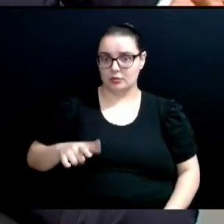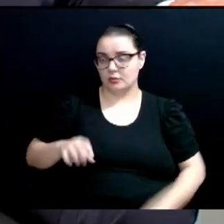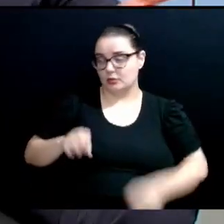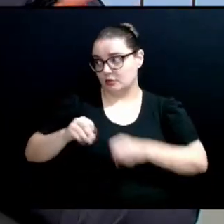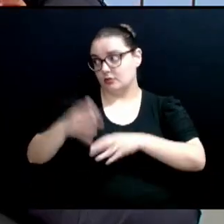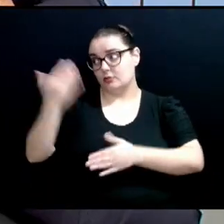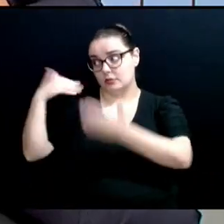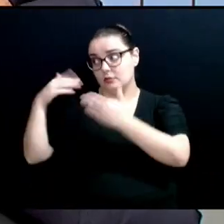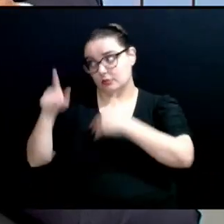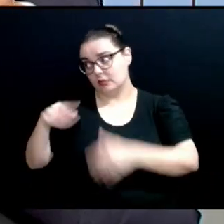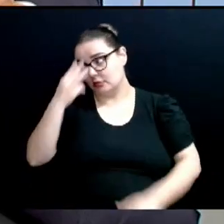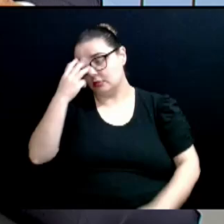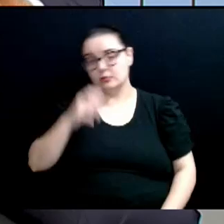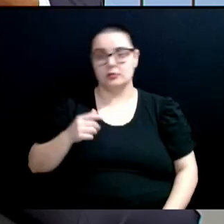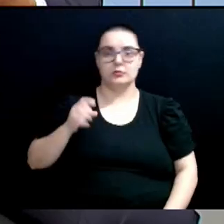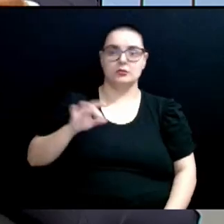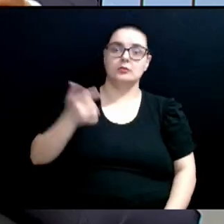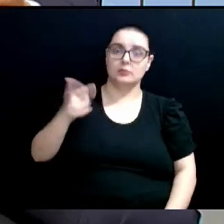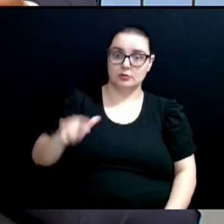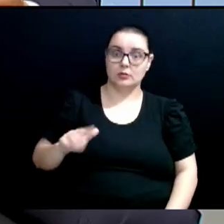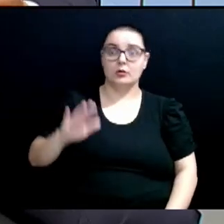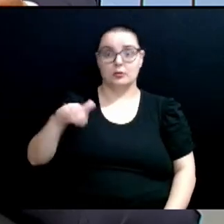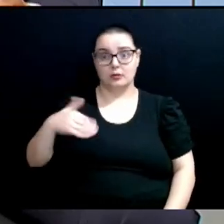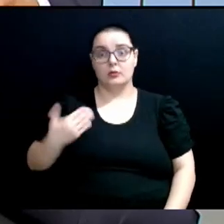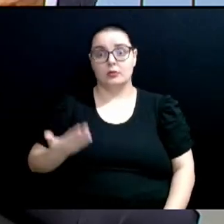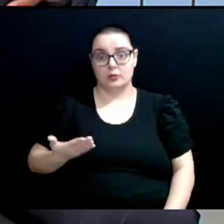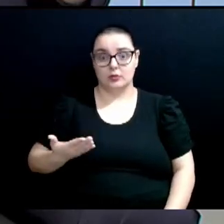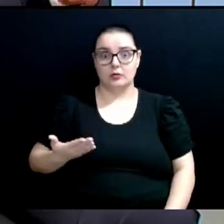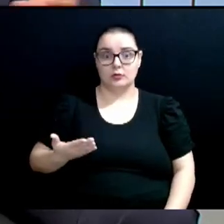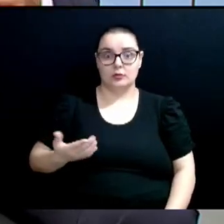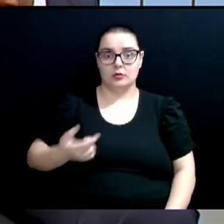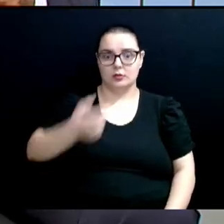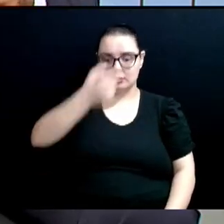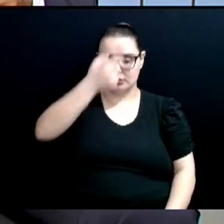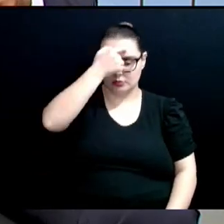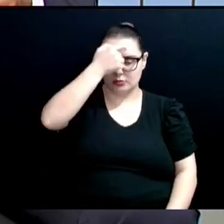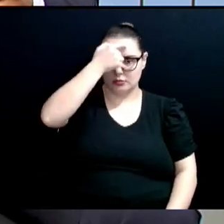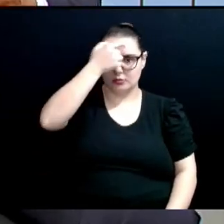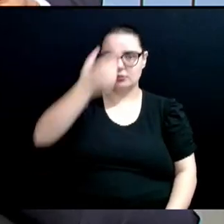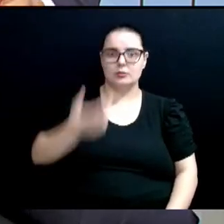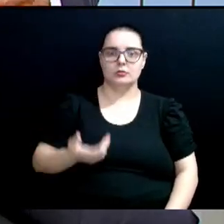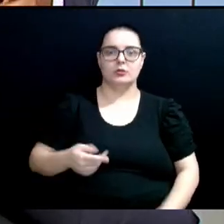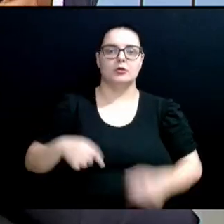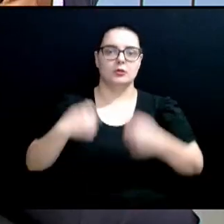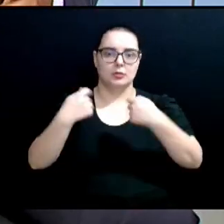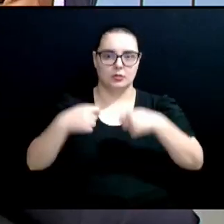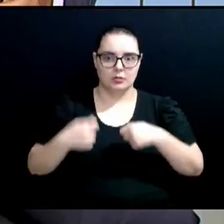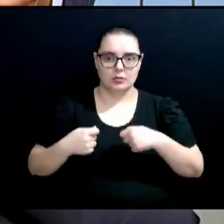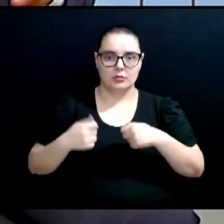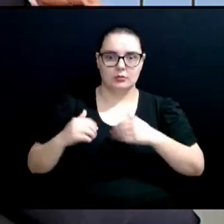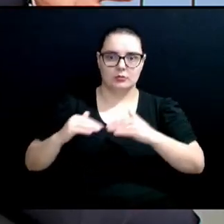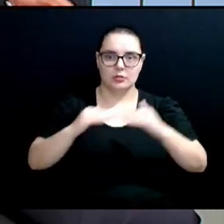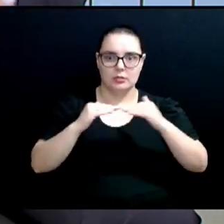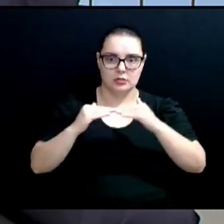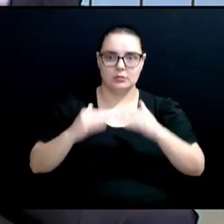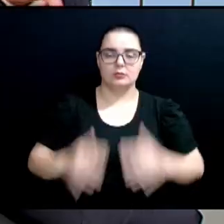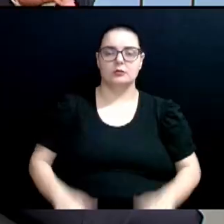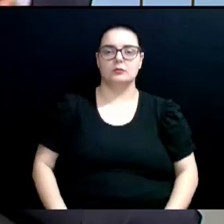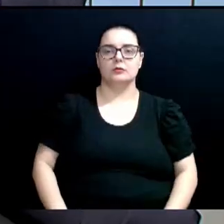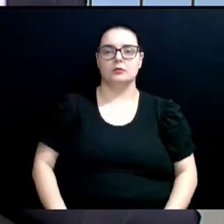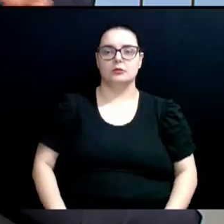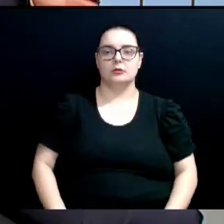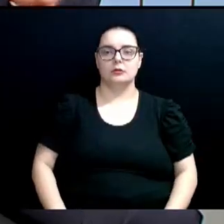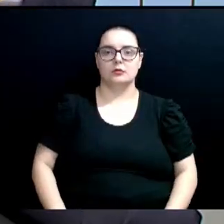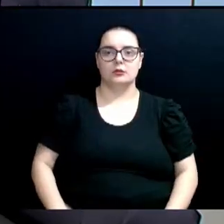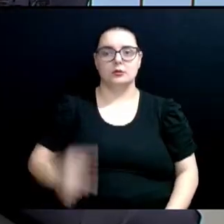partir do momento que eles tiverem esta consciência de que é preciso essa harmonia e esse consenso de